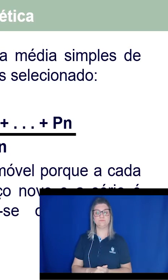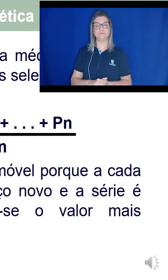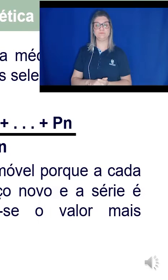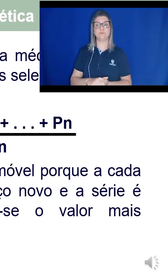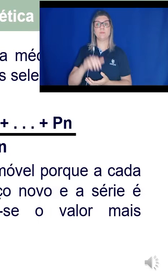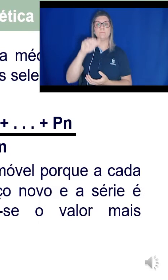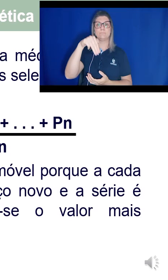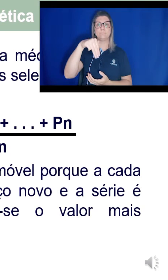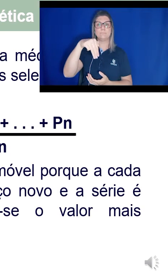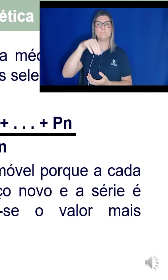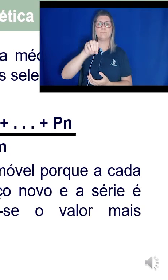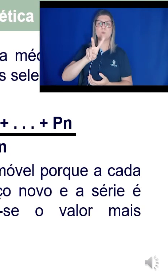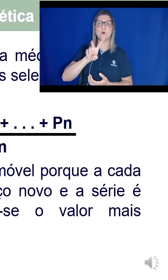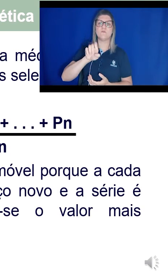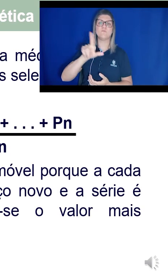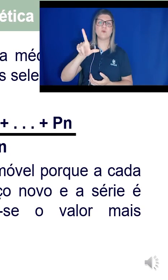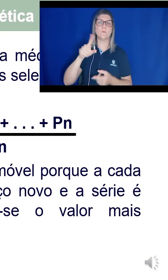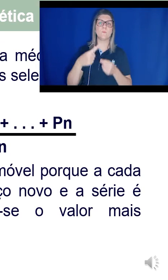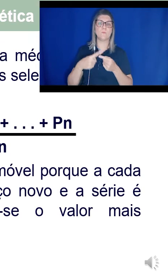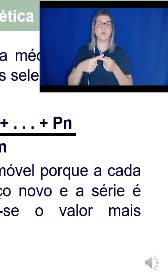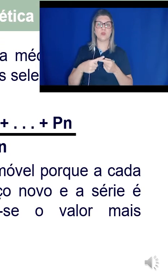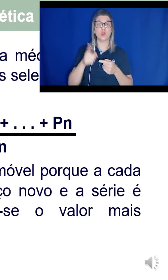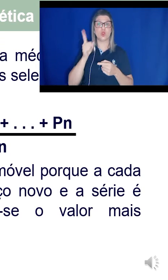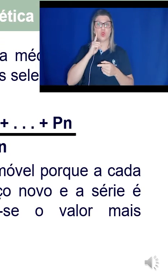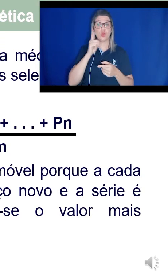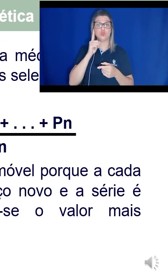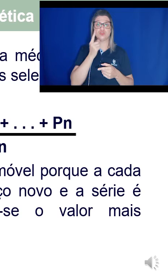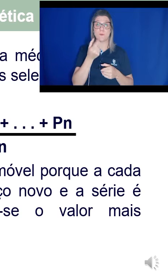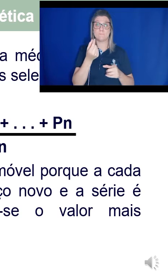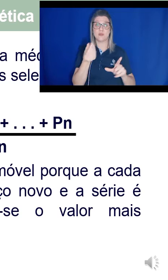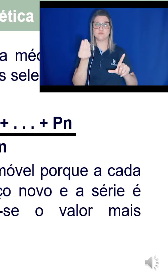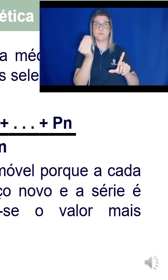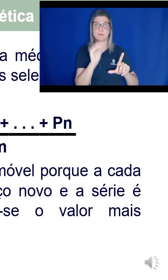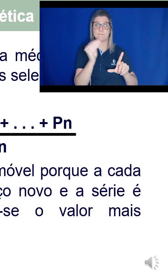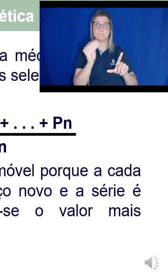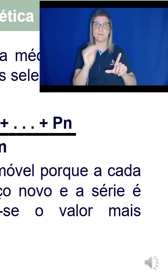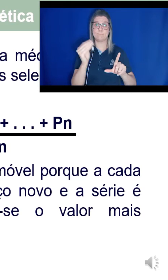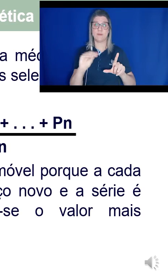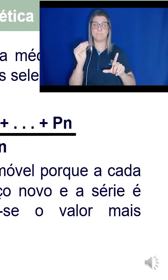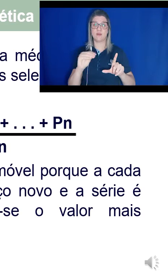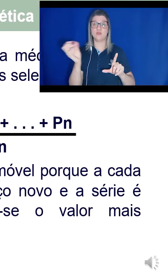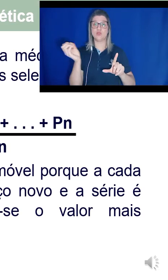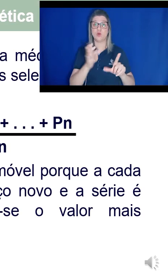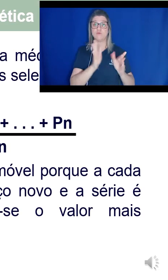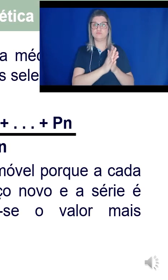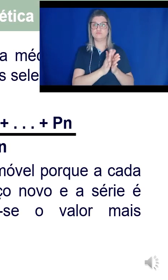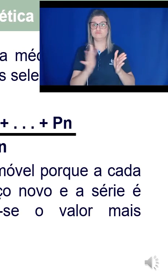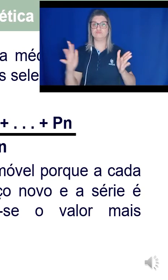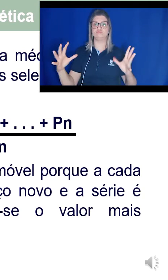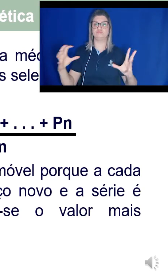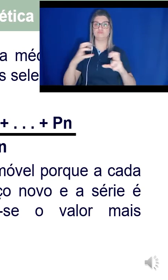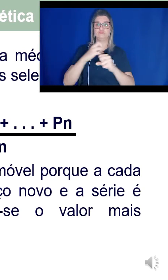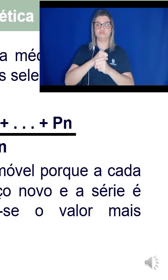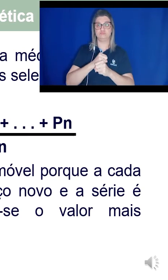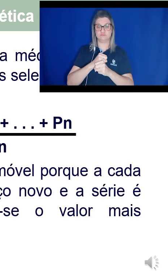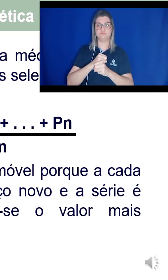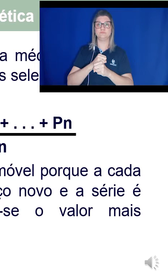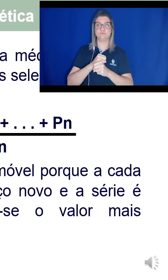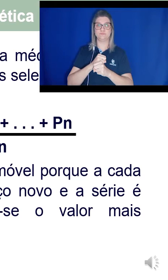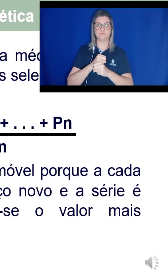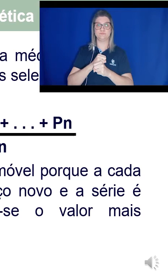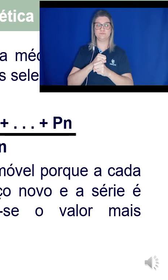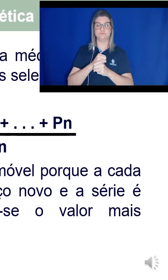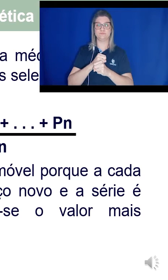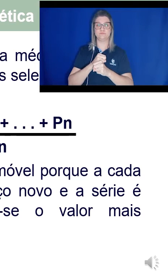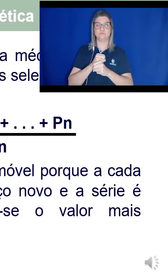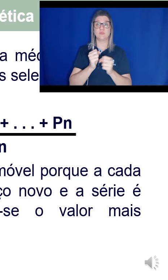chama-se móvel porque a cada dia incluímos o preço novo e a série é calculada retirando-se o valor mais antigo.